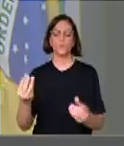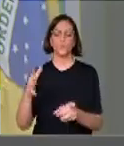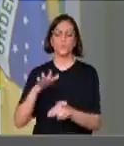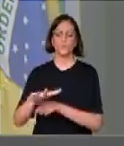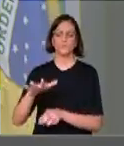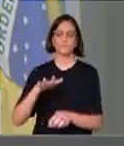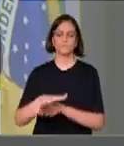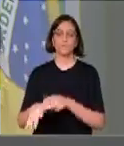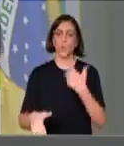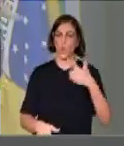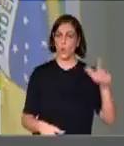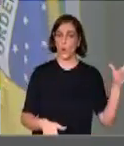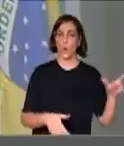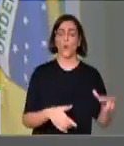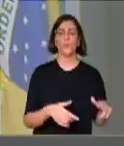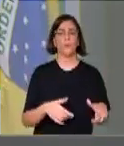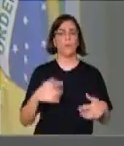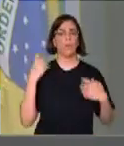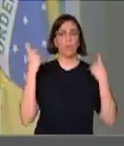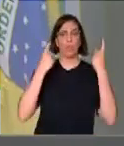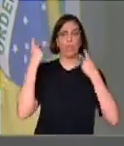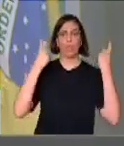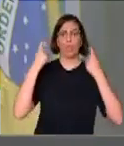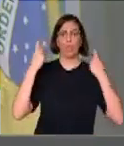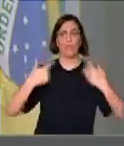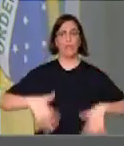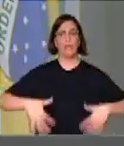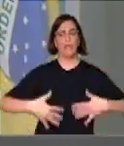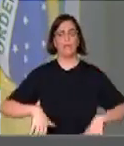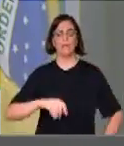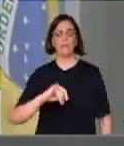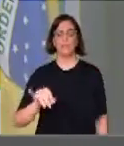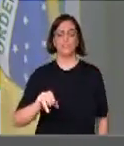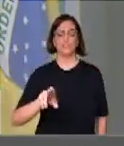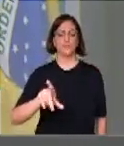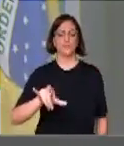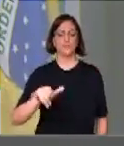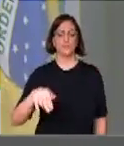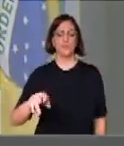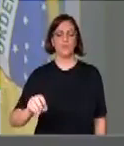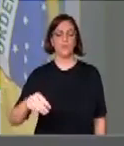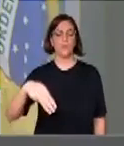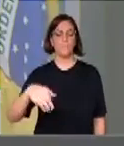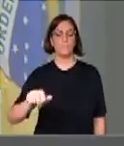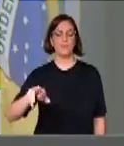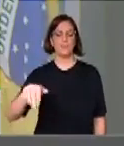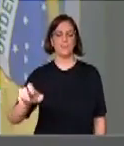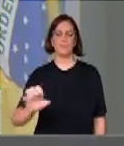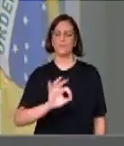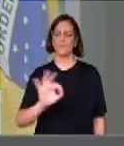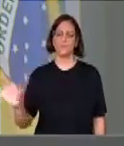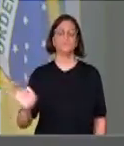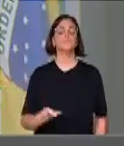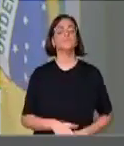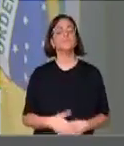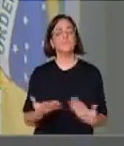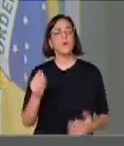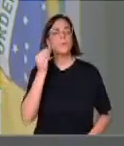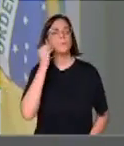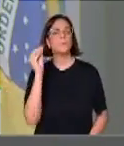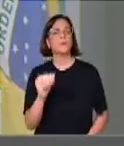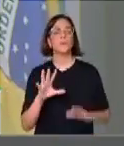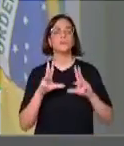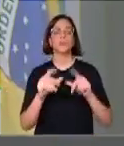dando dor de barriga nas outras lá. Está dando. Elas estão doidas com o Juliano Marcos da Record. Beijo no coração a